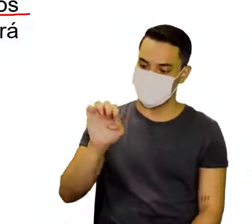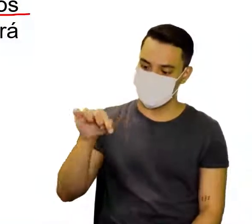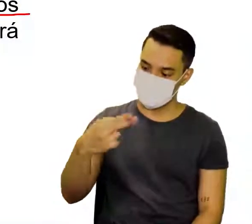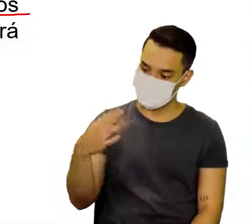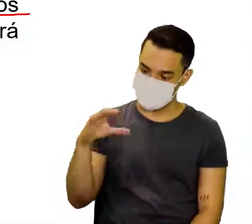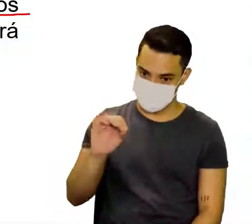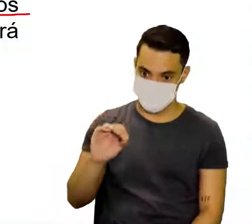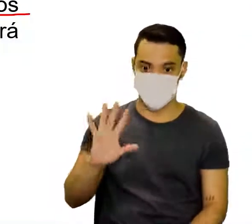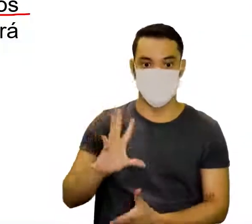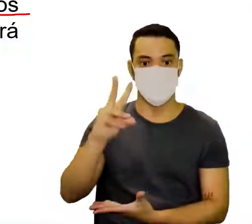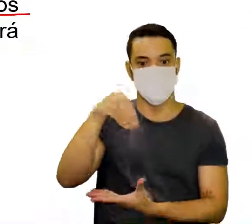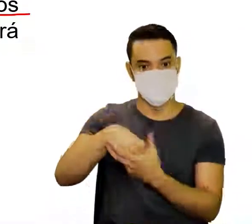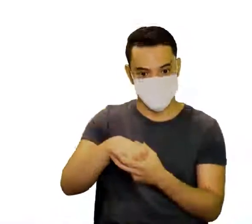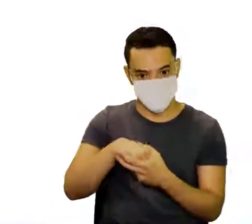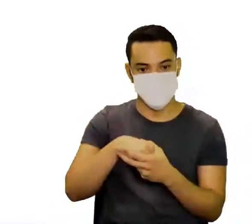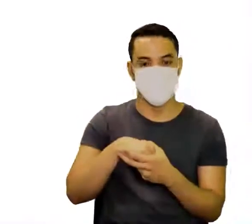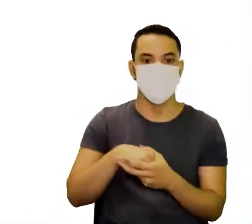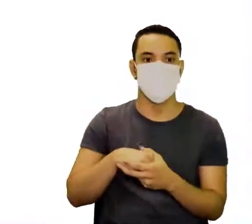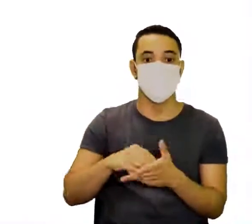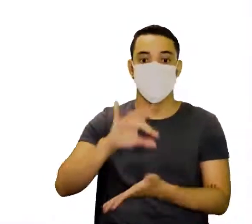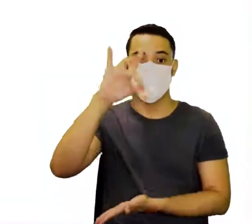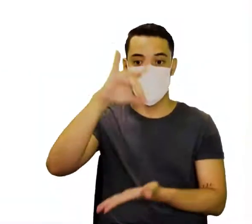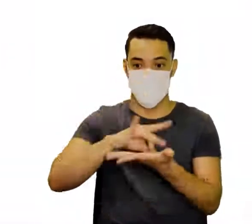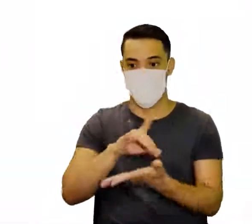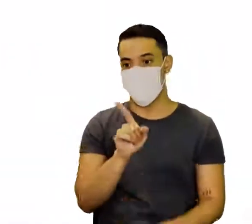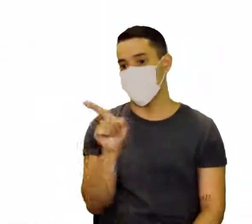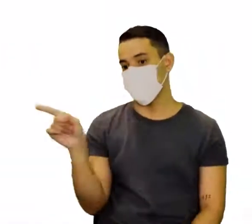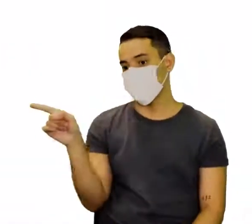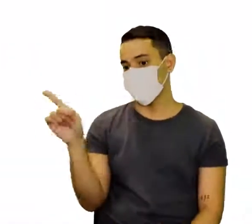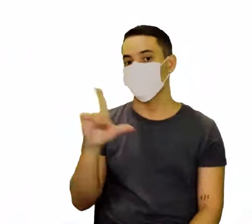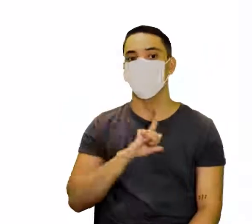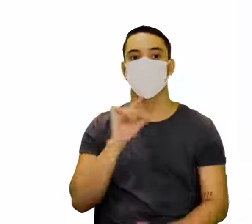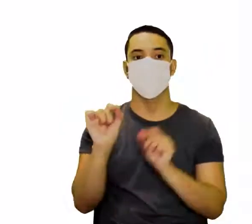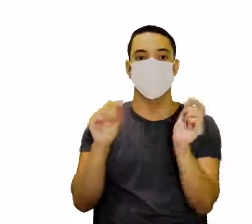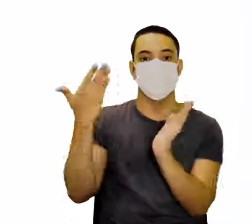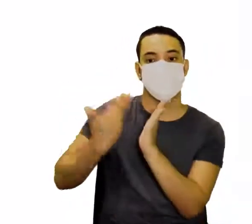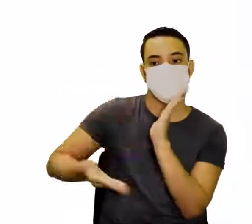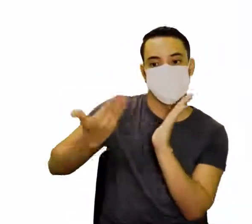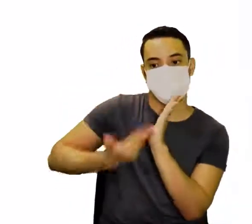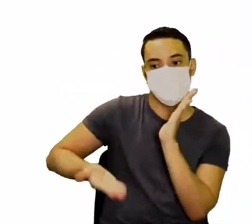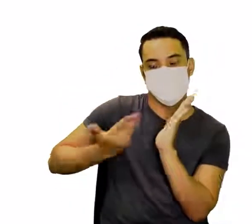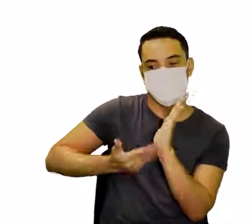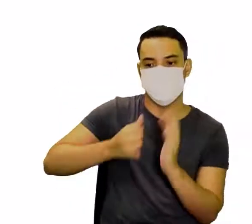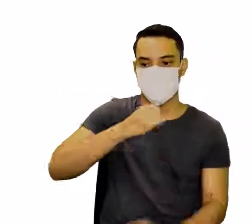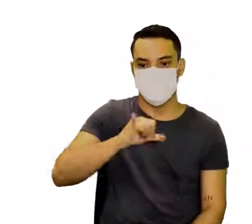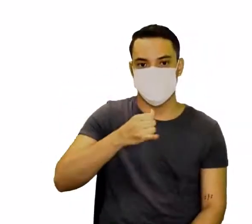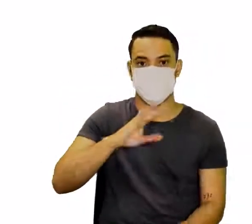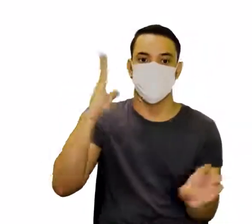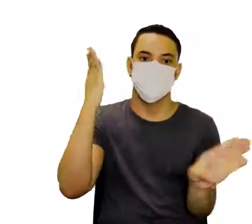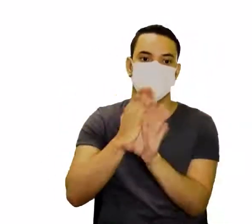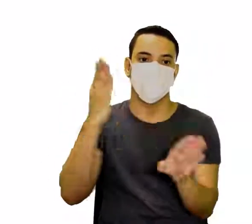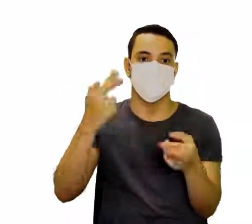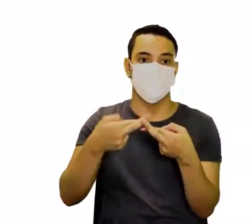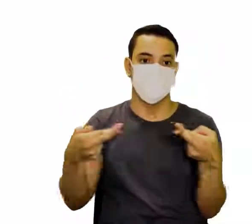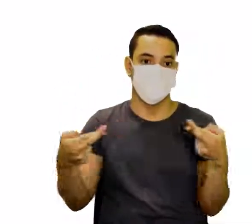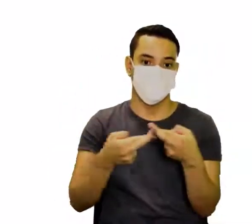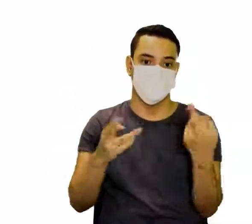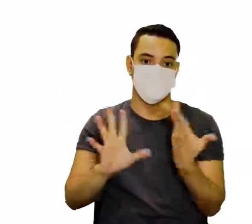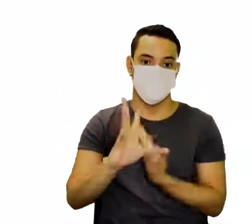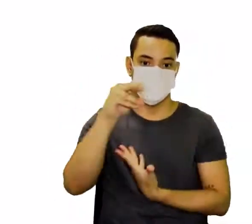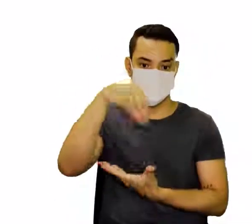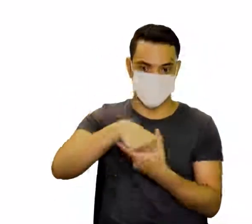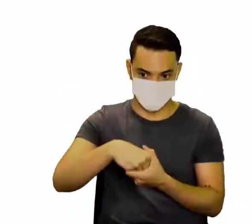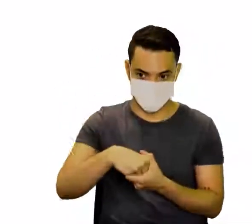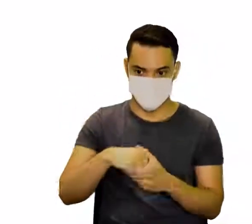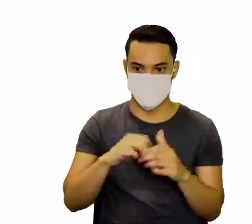a força eletromotriz. No real, a gente tem o quê? Uma perda dessa energia devido aqui a uma resistência interna, tá